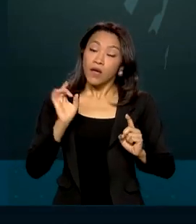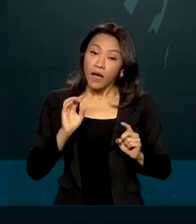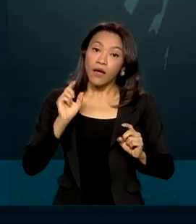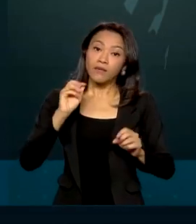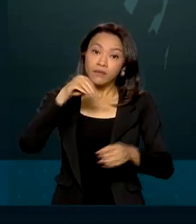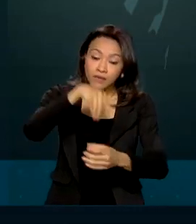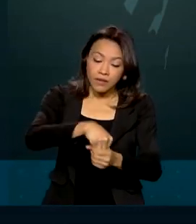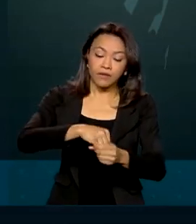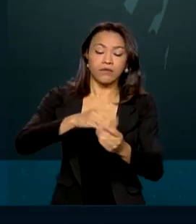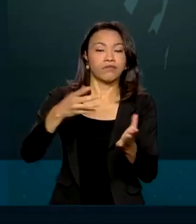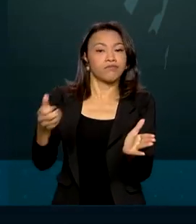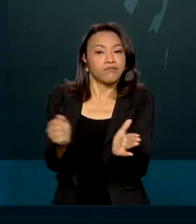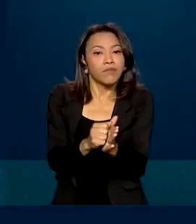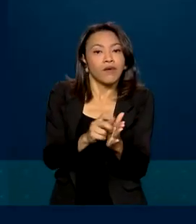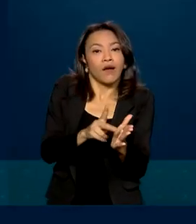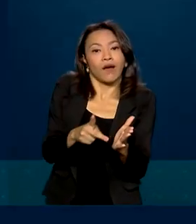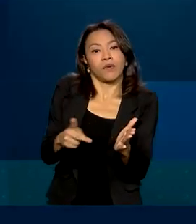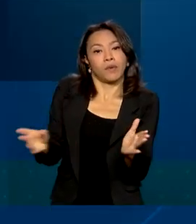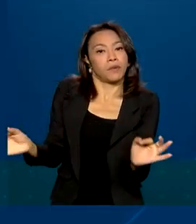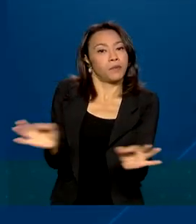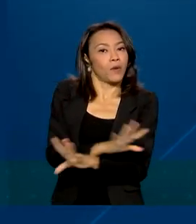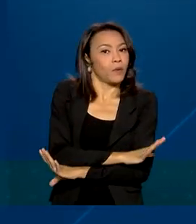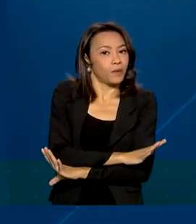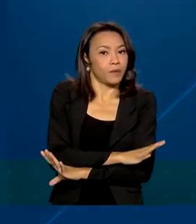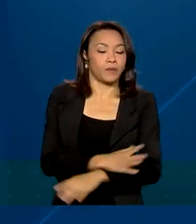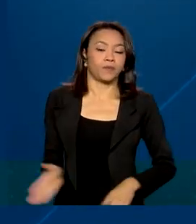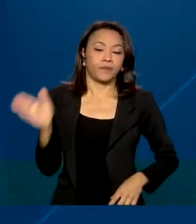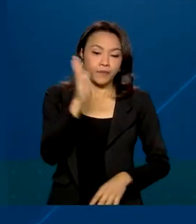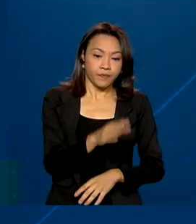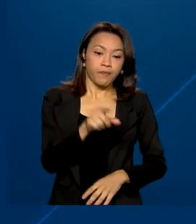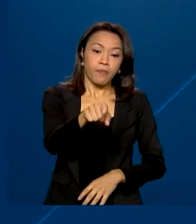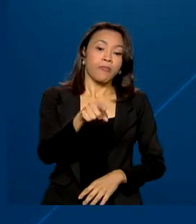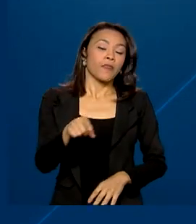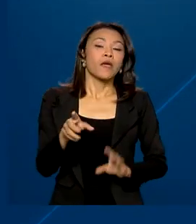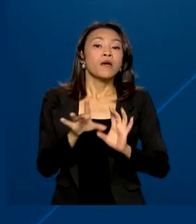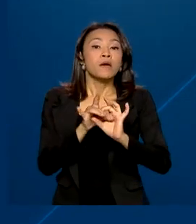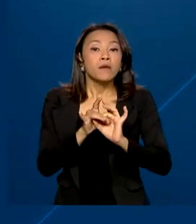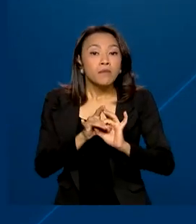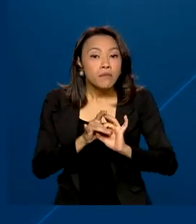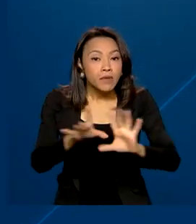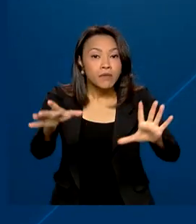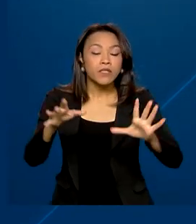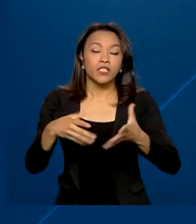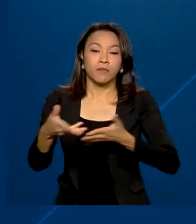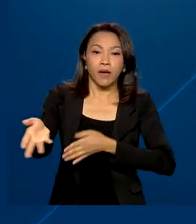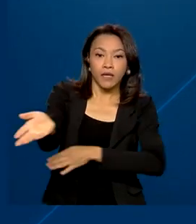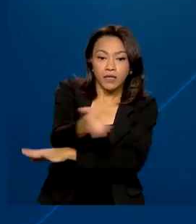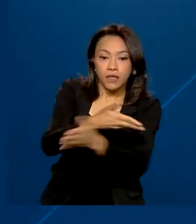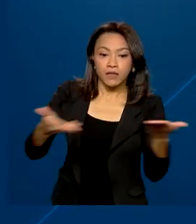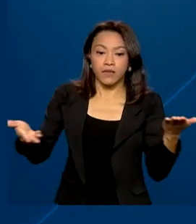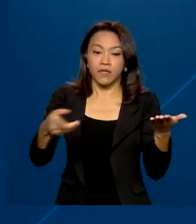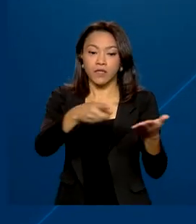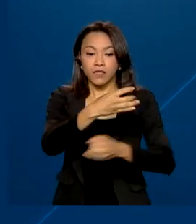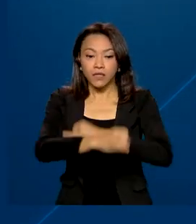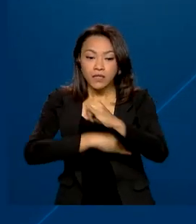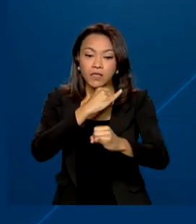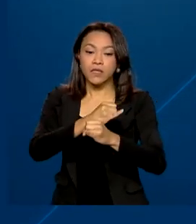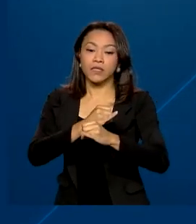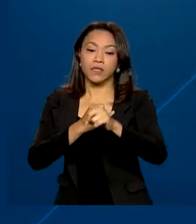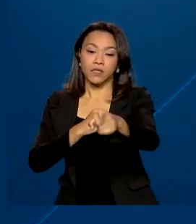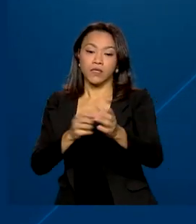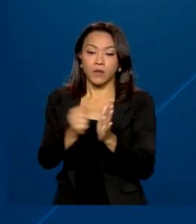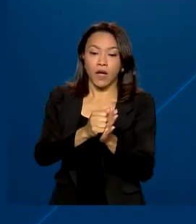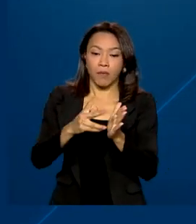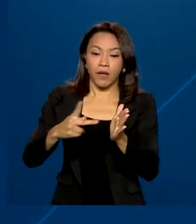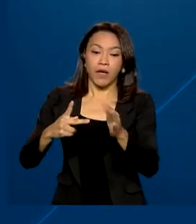após a concretização da transação. A autorização para transferência de propriedade do veículo na forma eletrônica só vale